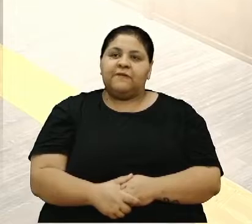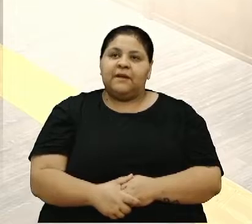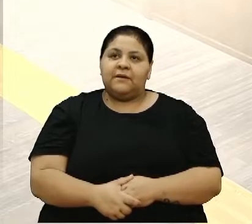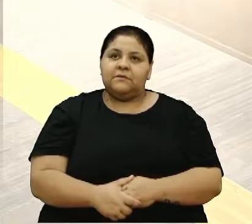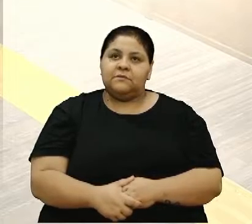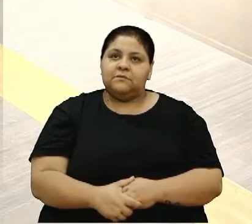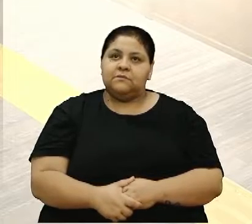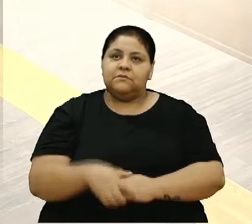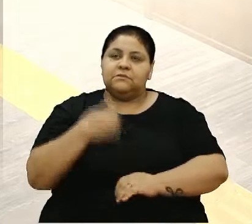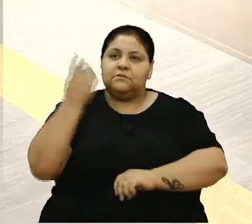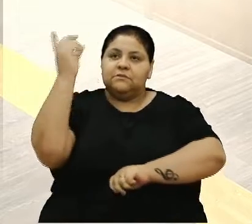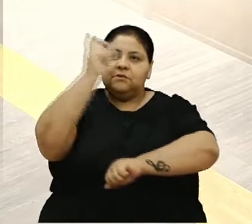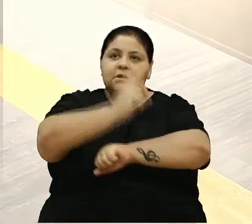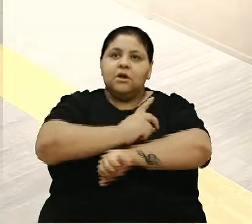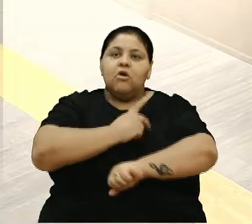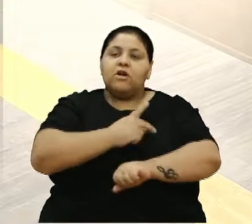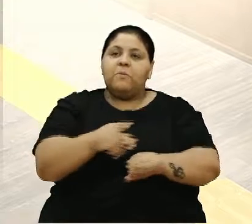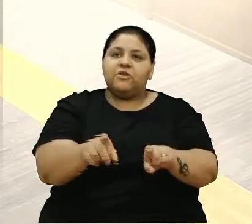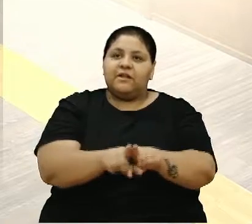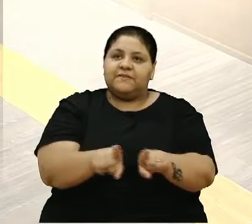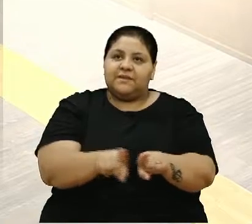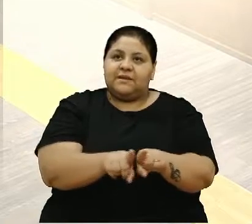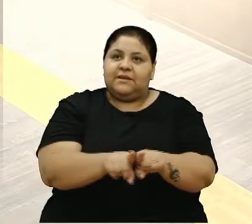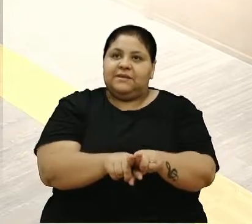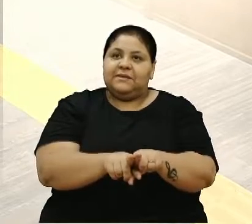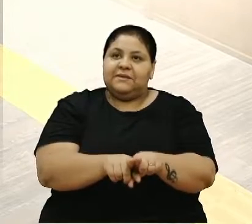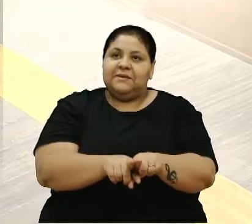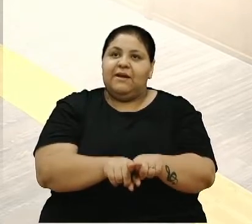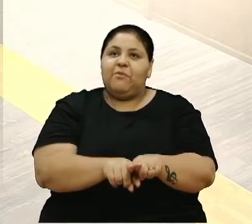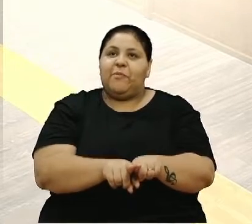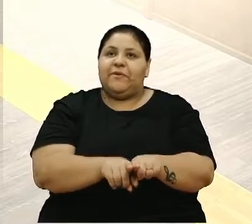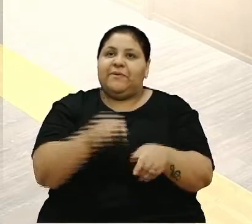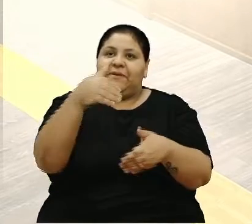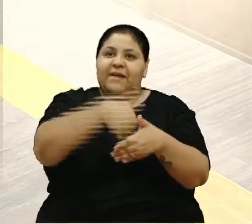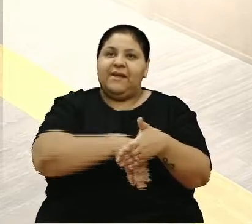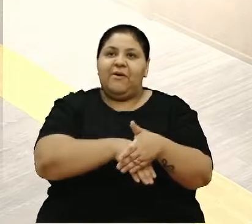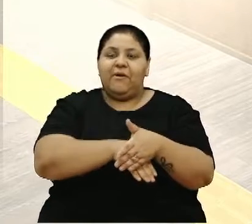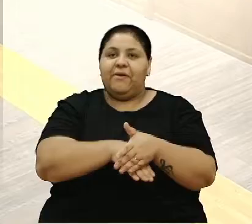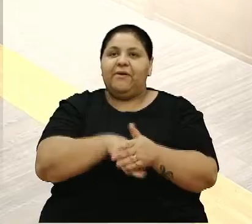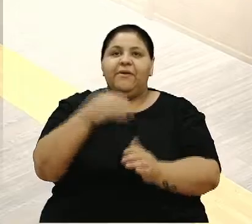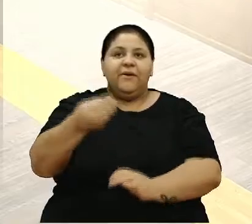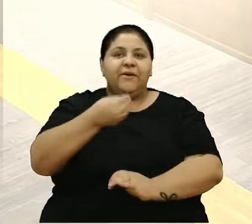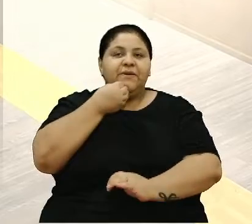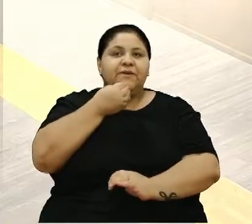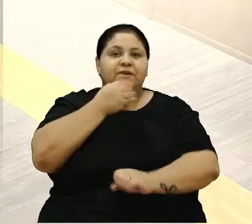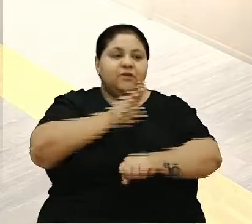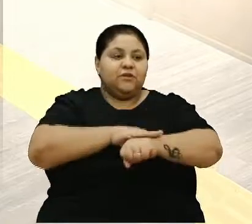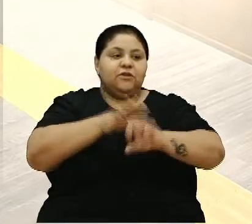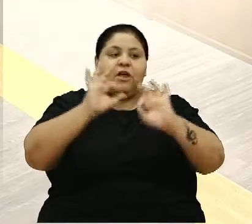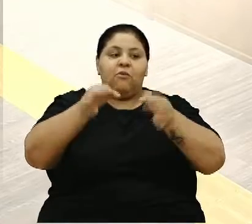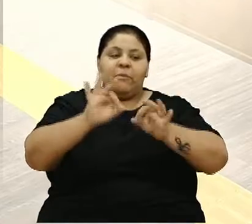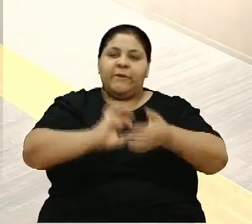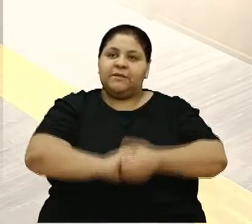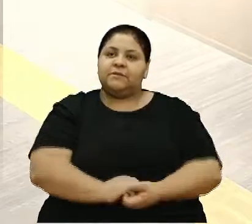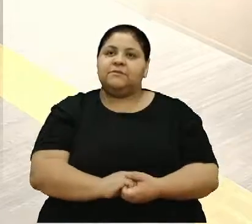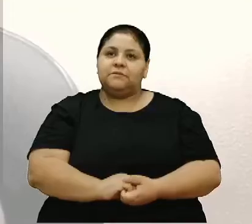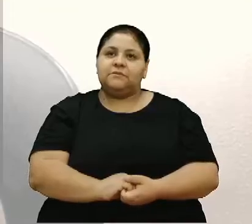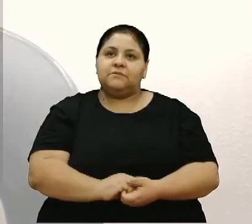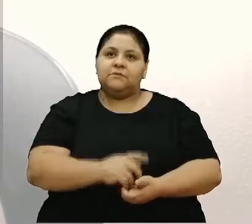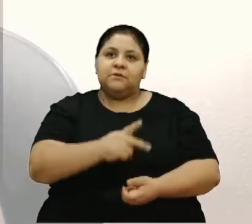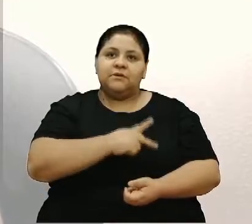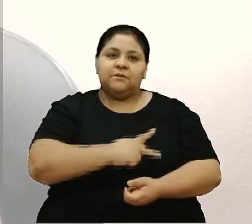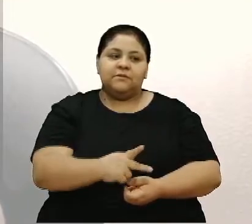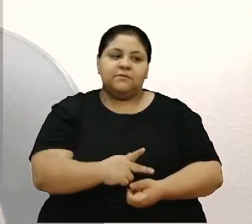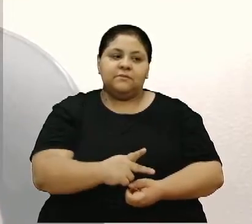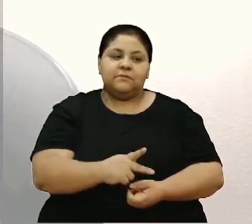Bom dia, senhora presidente, senhoras e senhores vereadores. Eu, com certeza, votarei favorável no momento oportuno, senhora vereadora presidente